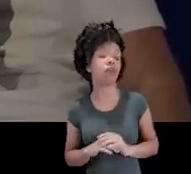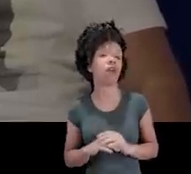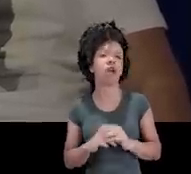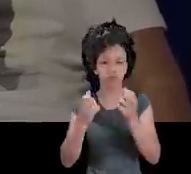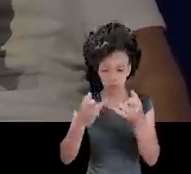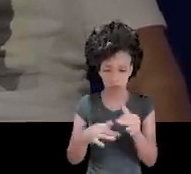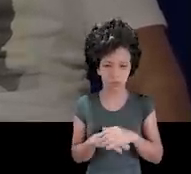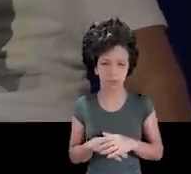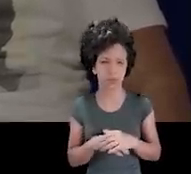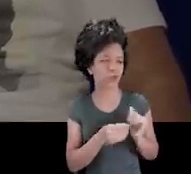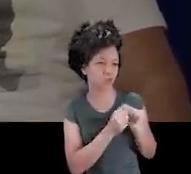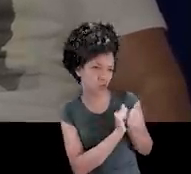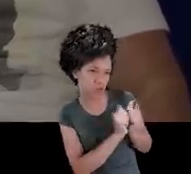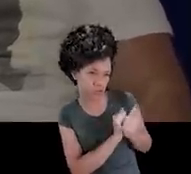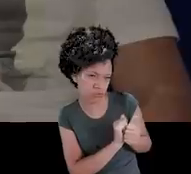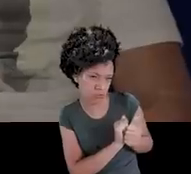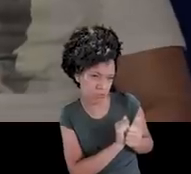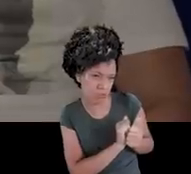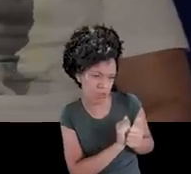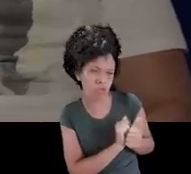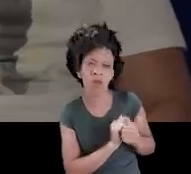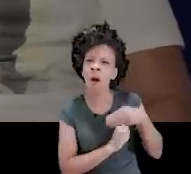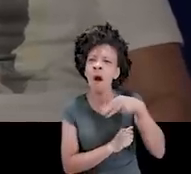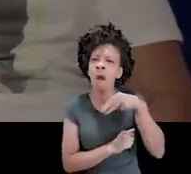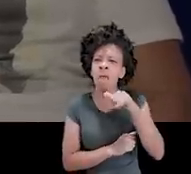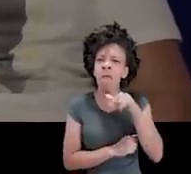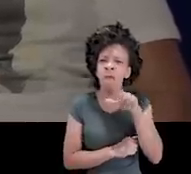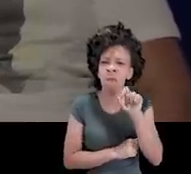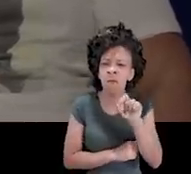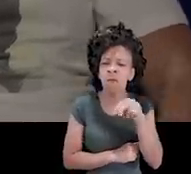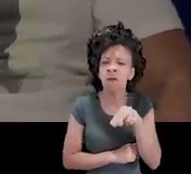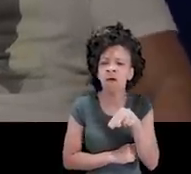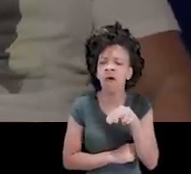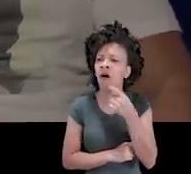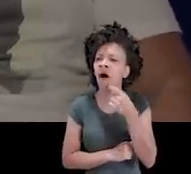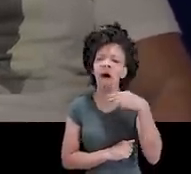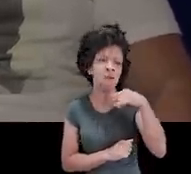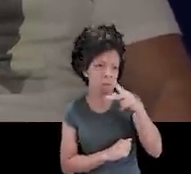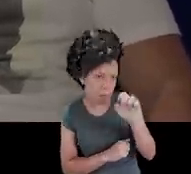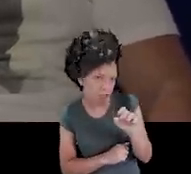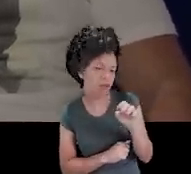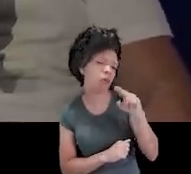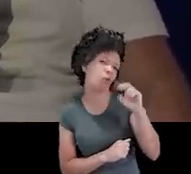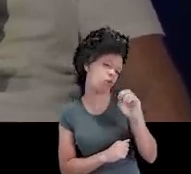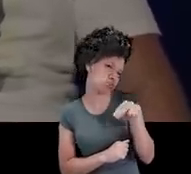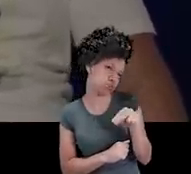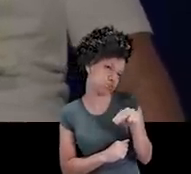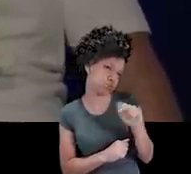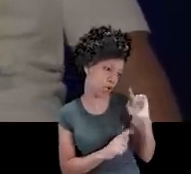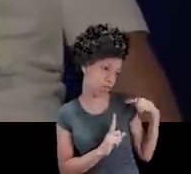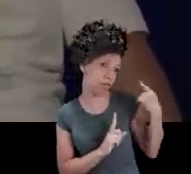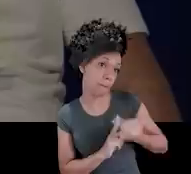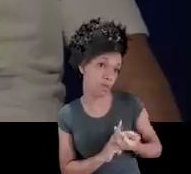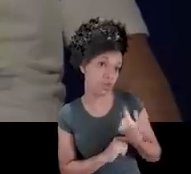vocês, aquele jogador Michael Jordan, ele veio depois de mim.